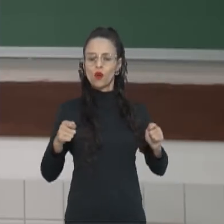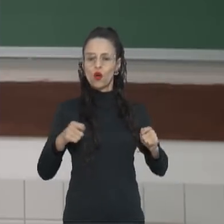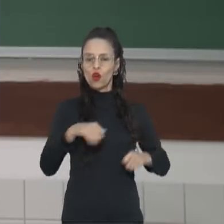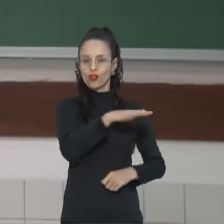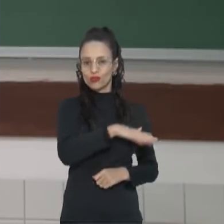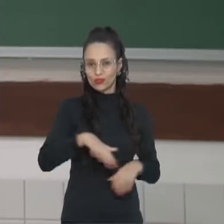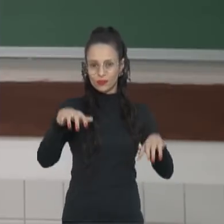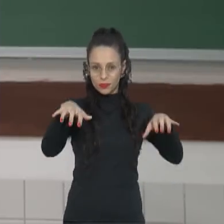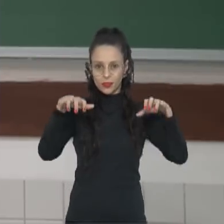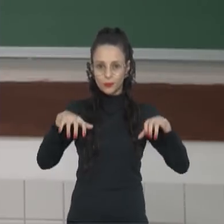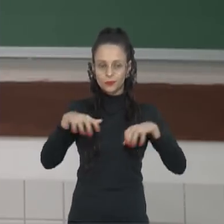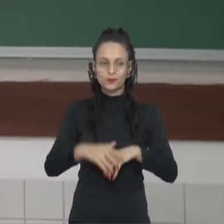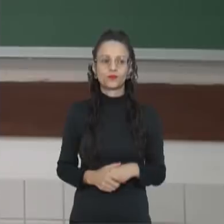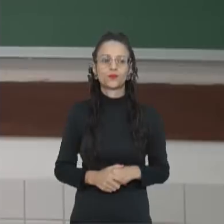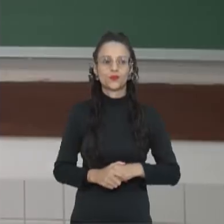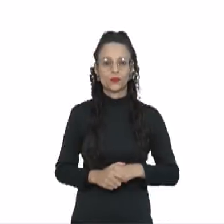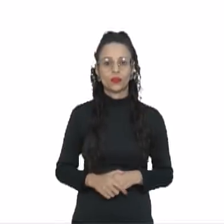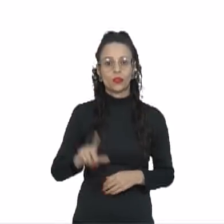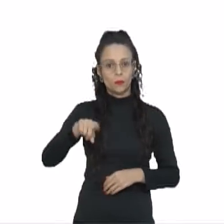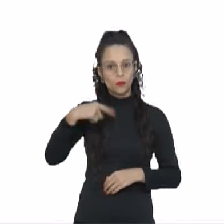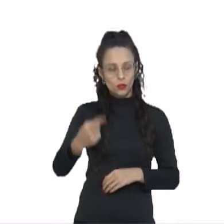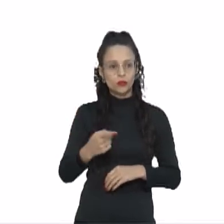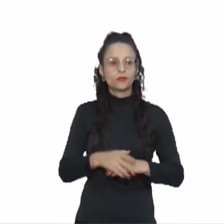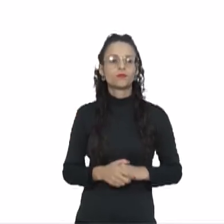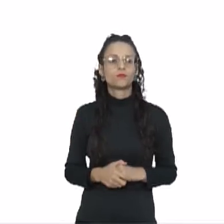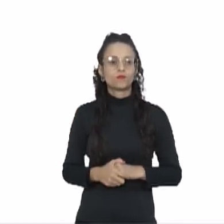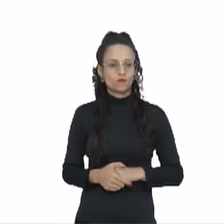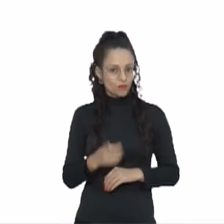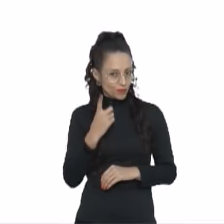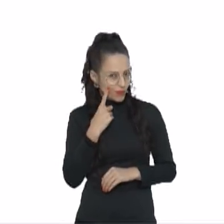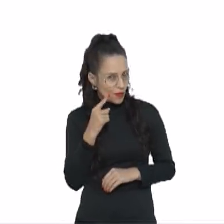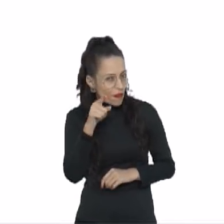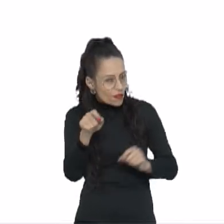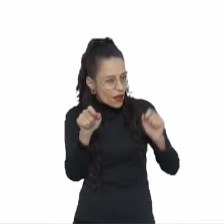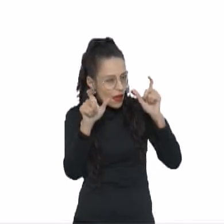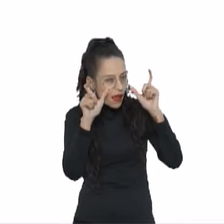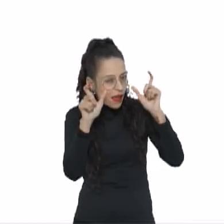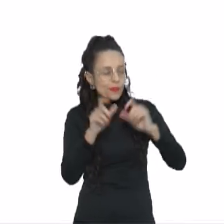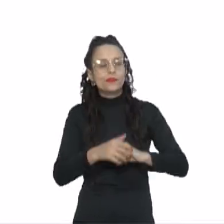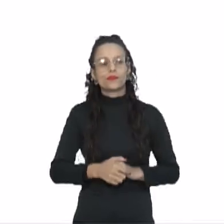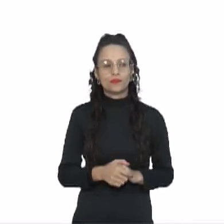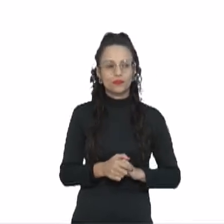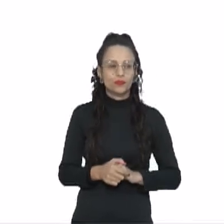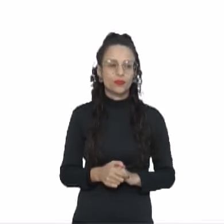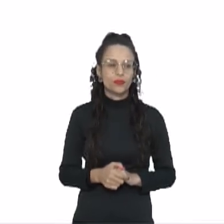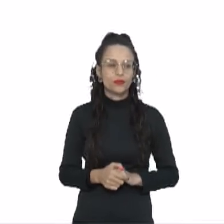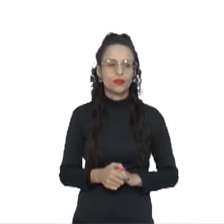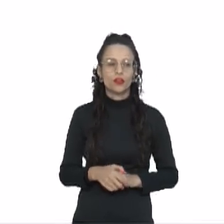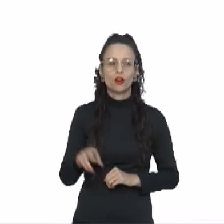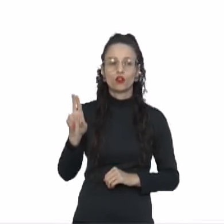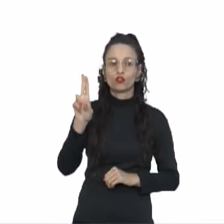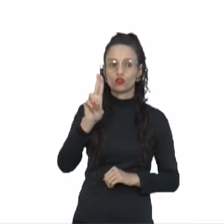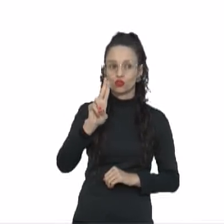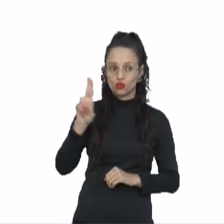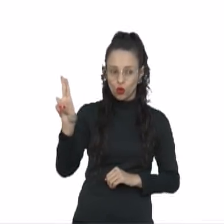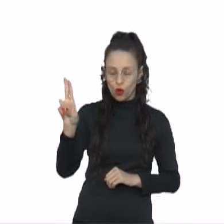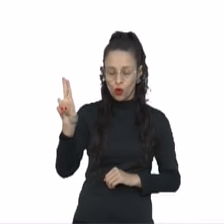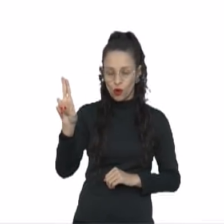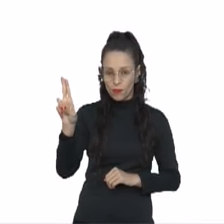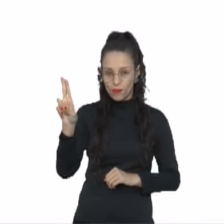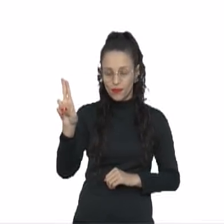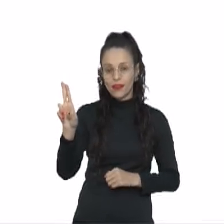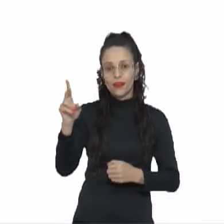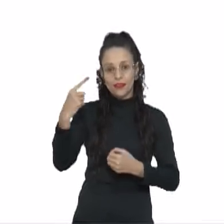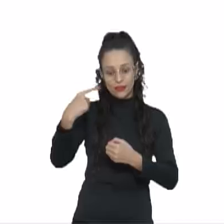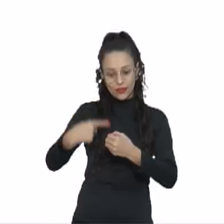sobre o império. Próximo, qual é o nome? Vamos ver quem está bem atento. Qual é o nome da capital do Império Inca?